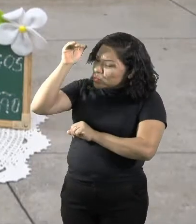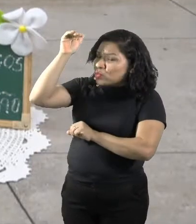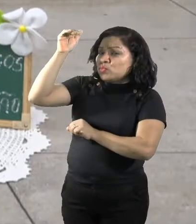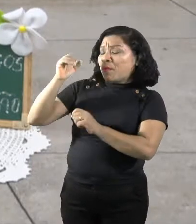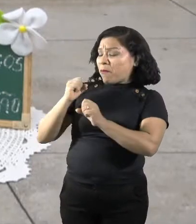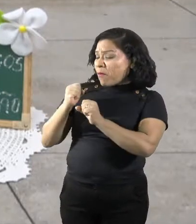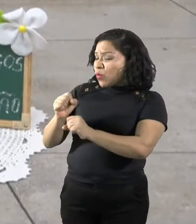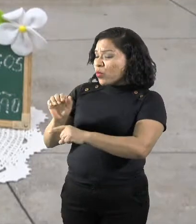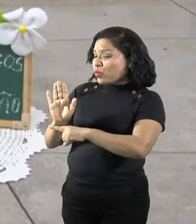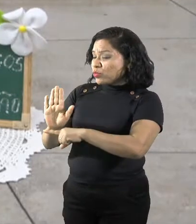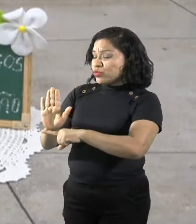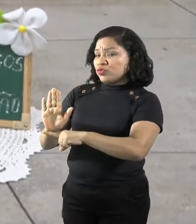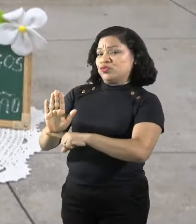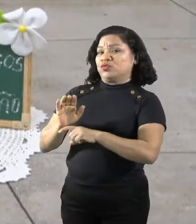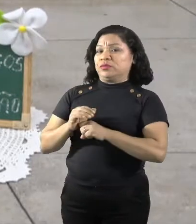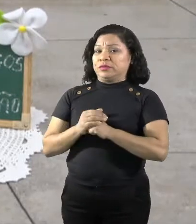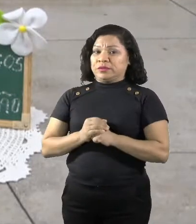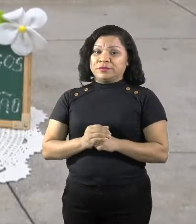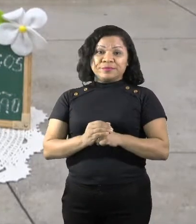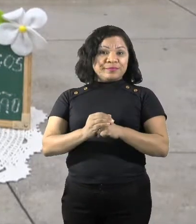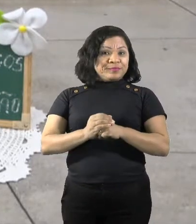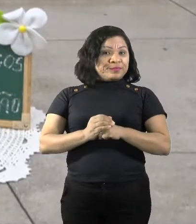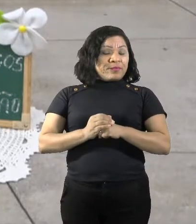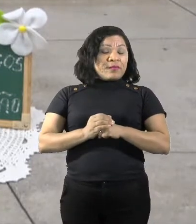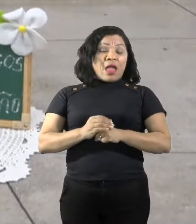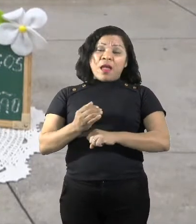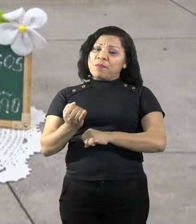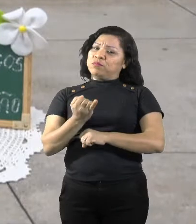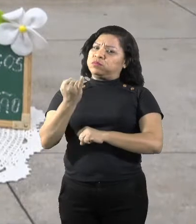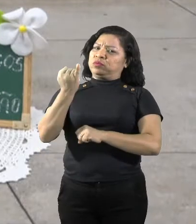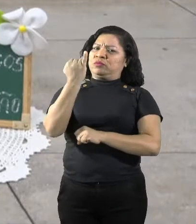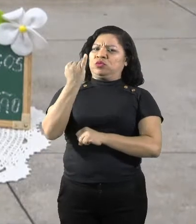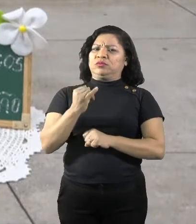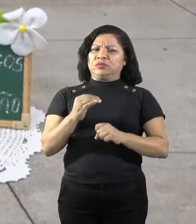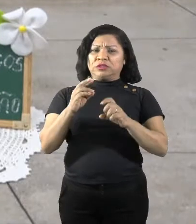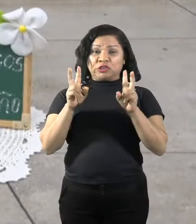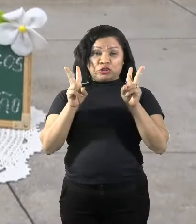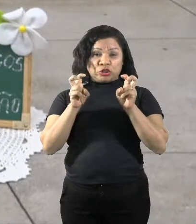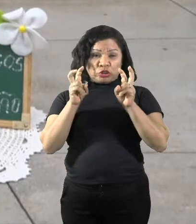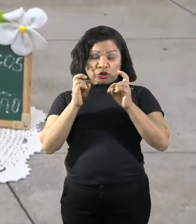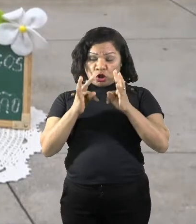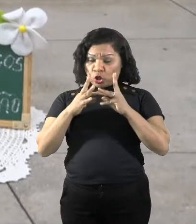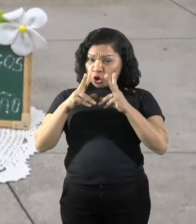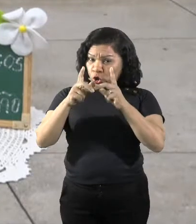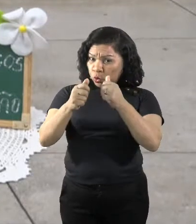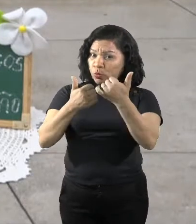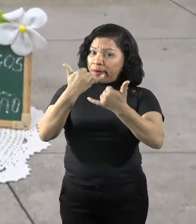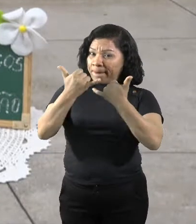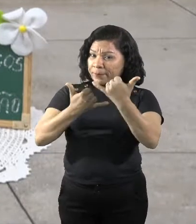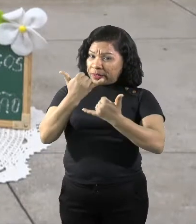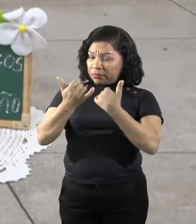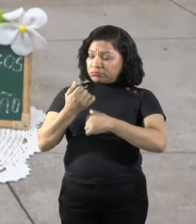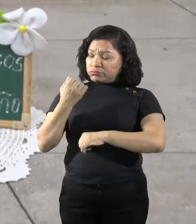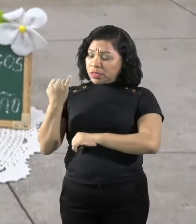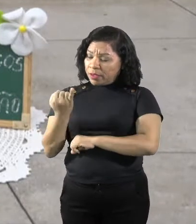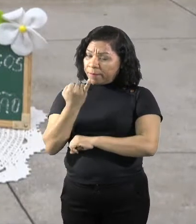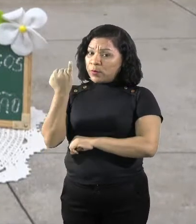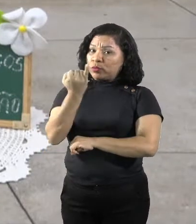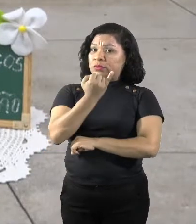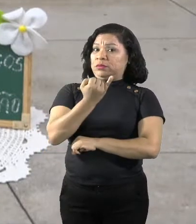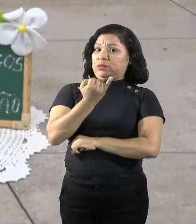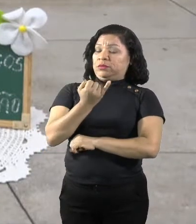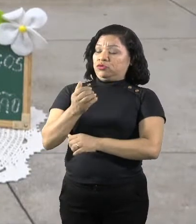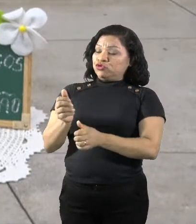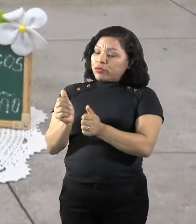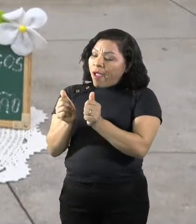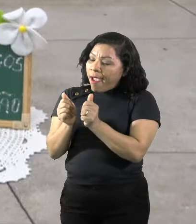frisar, família, que toda brincadeira é importante a supervisão, que tem o acompanhamento de um adulto.